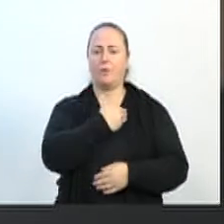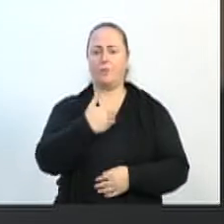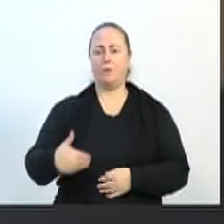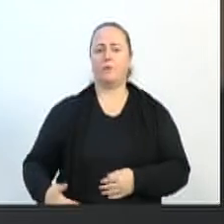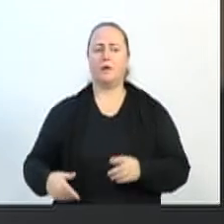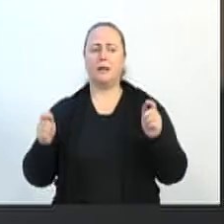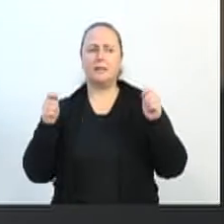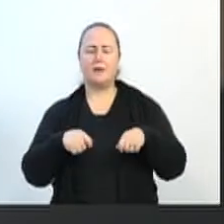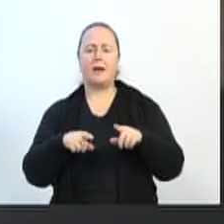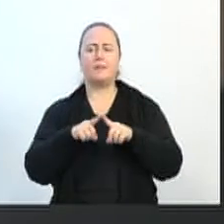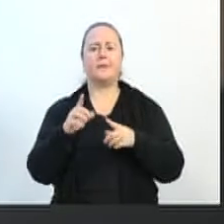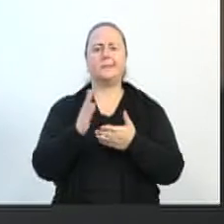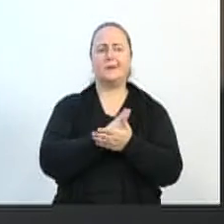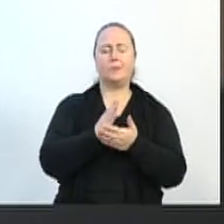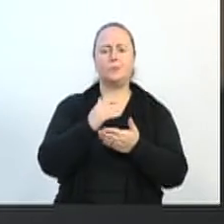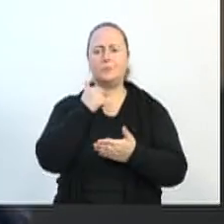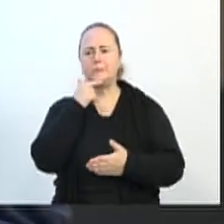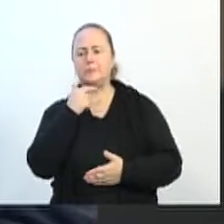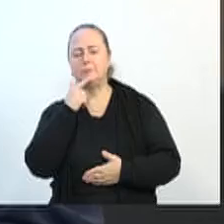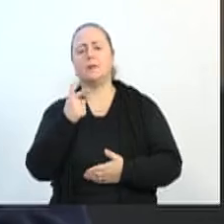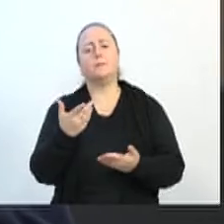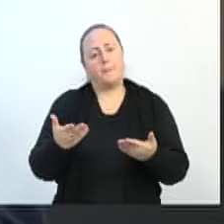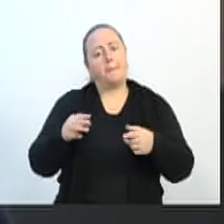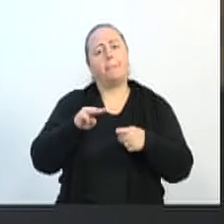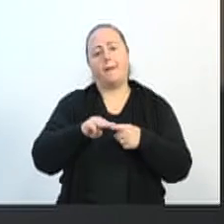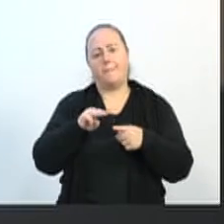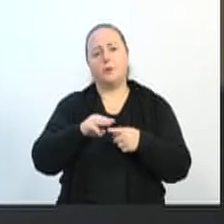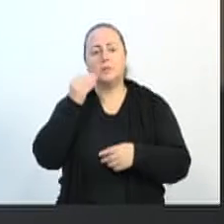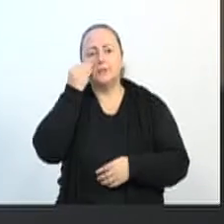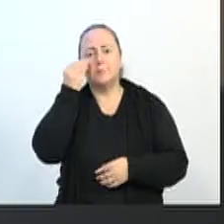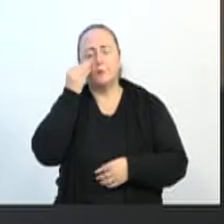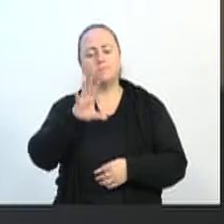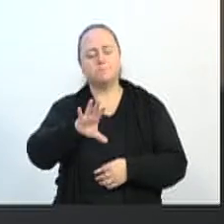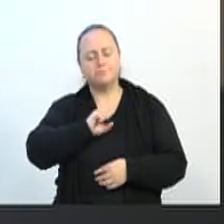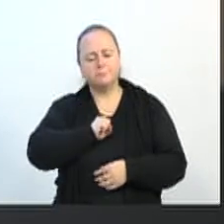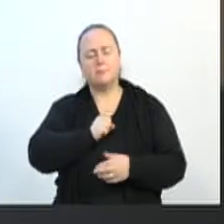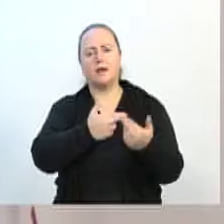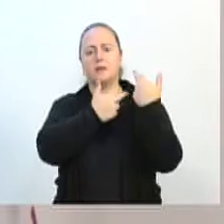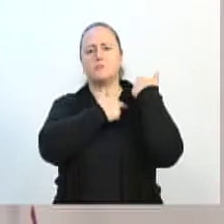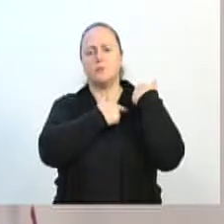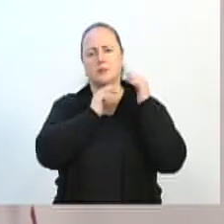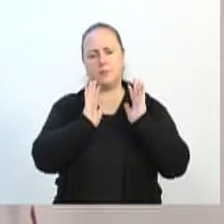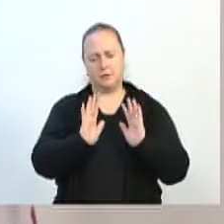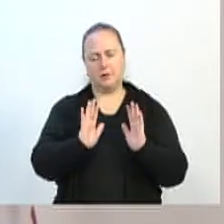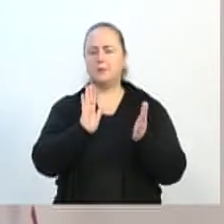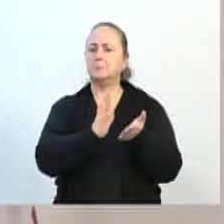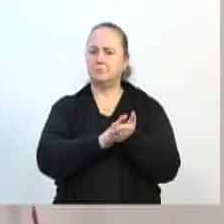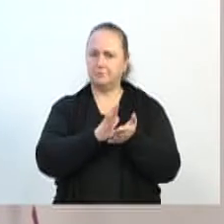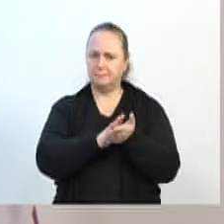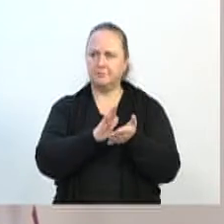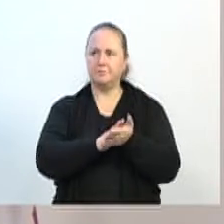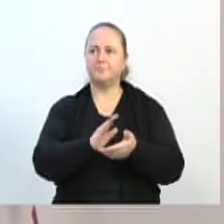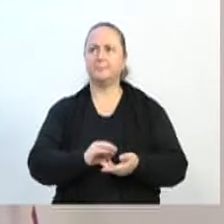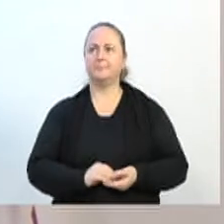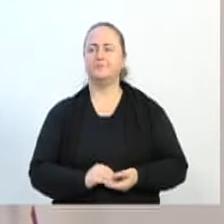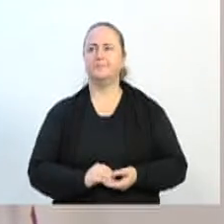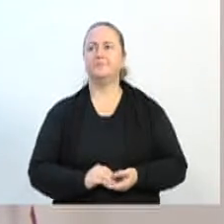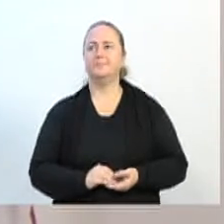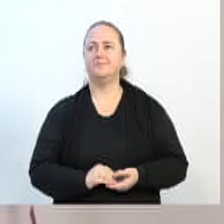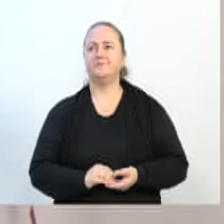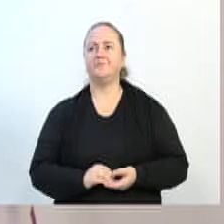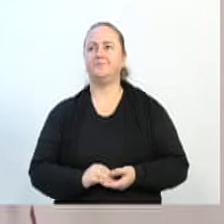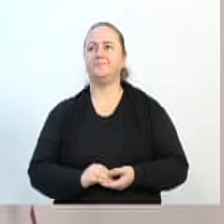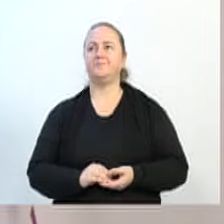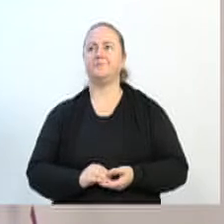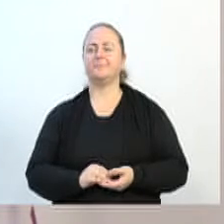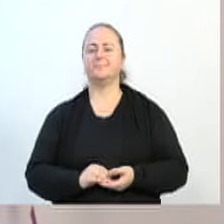não faz, então cabe ao município buscar também para si essa responsabilidade. Parabéns. Obrigada, vereador Gilson. Então,